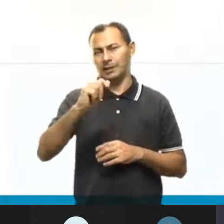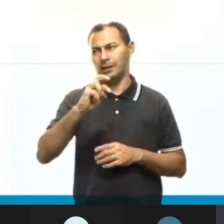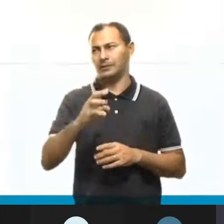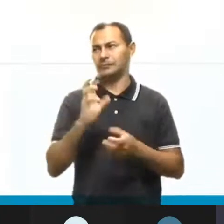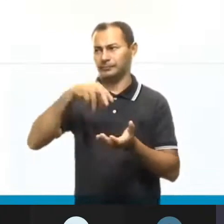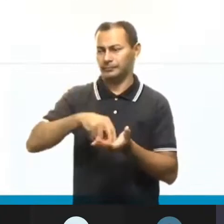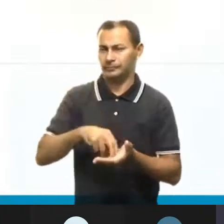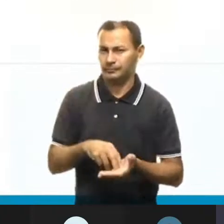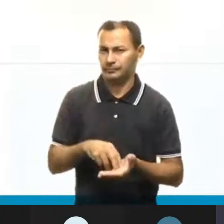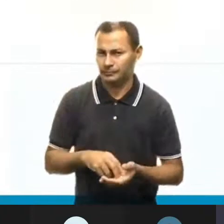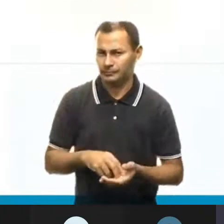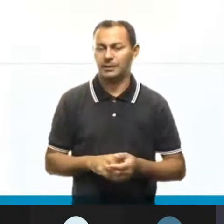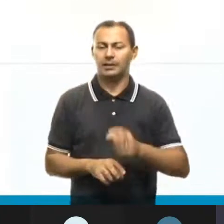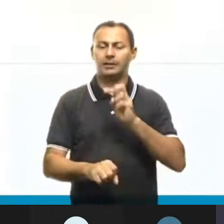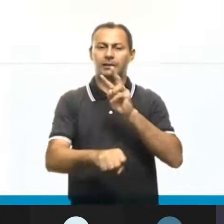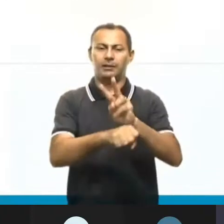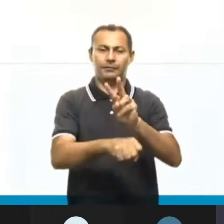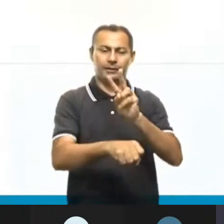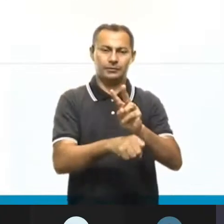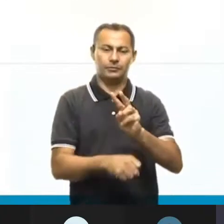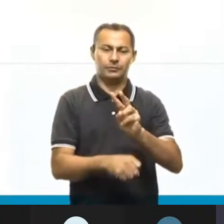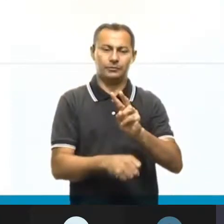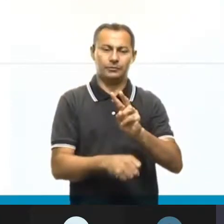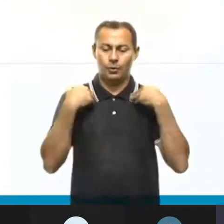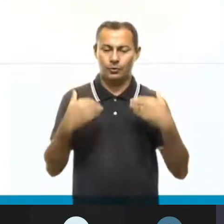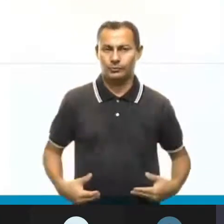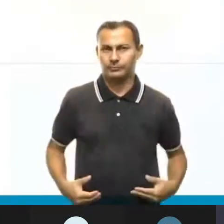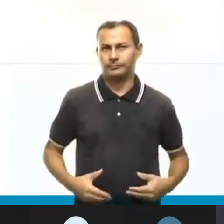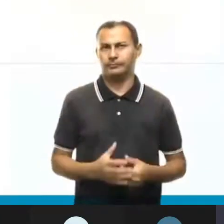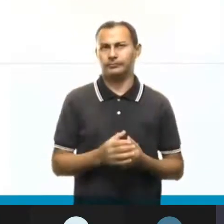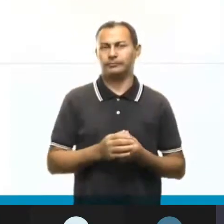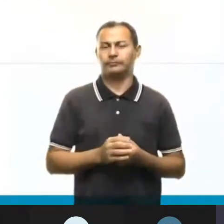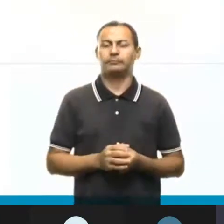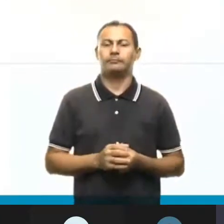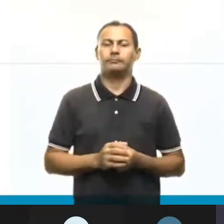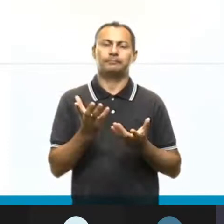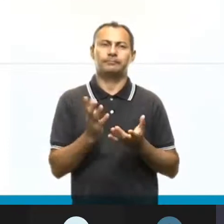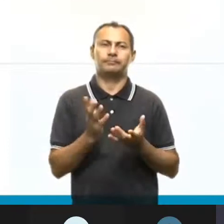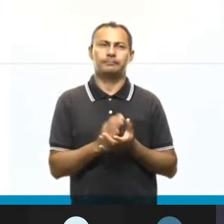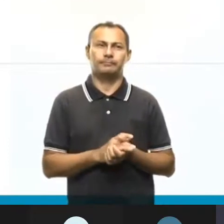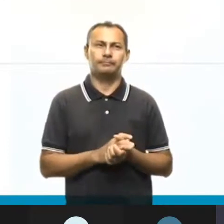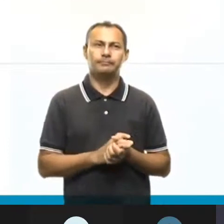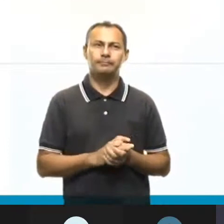eles atuam aí como uma defesa, né, do organismo, né? Eles